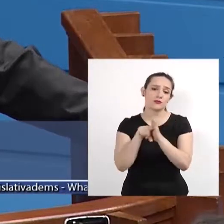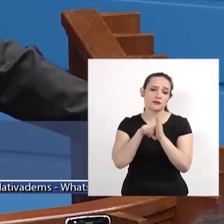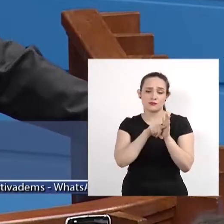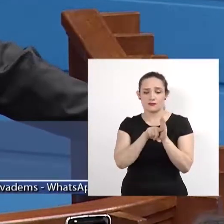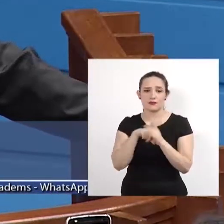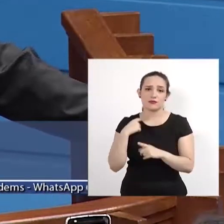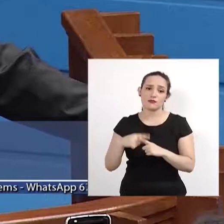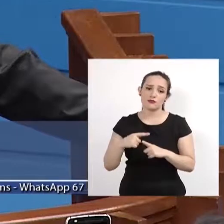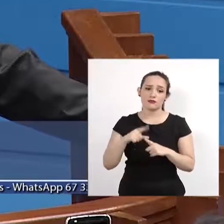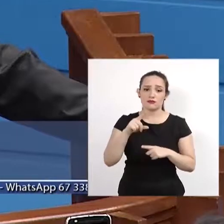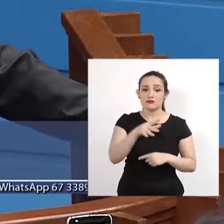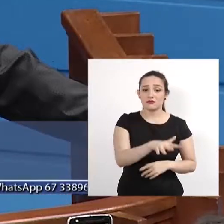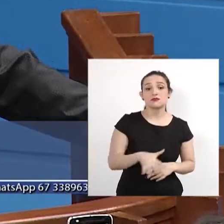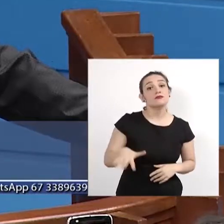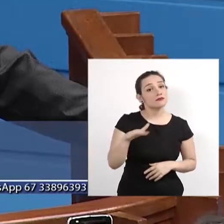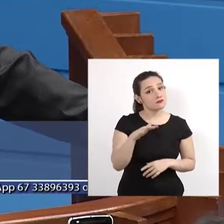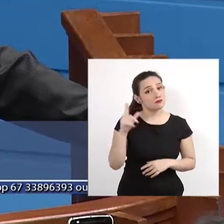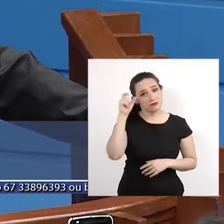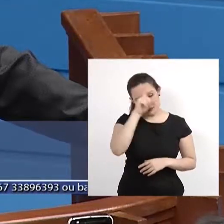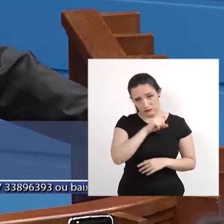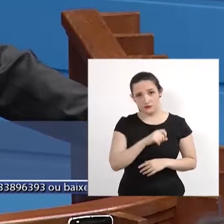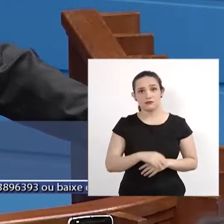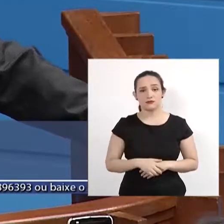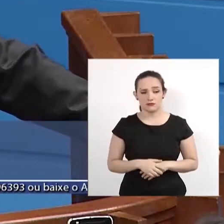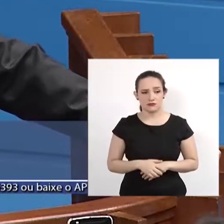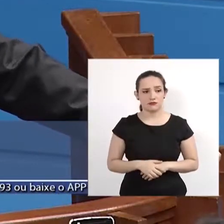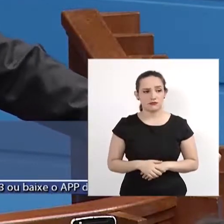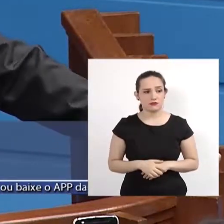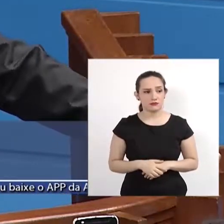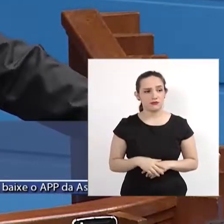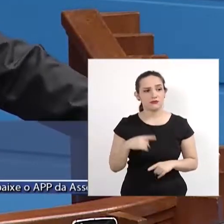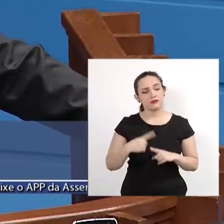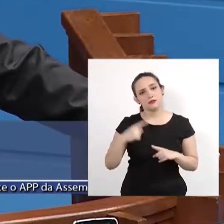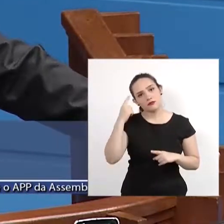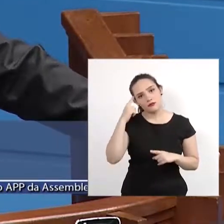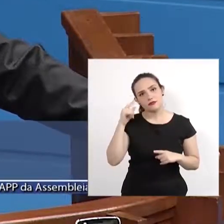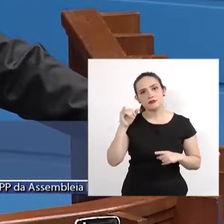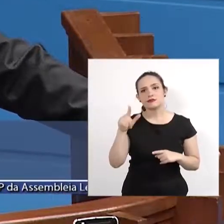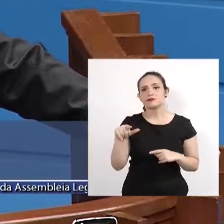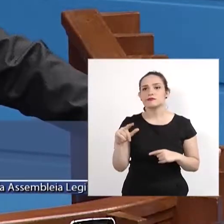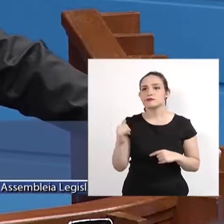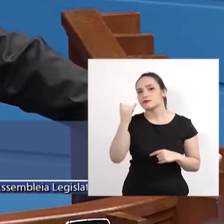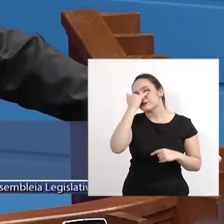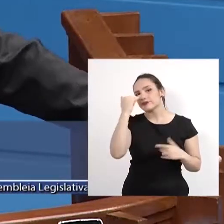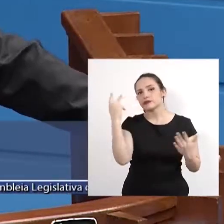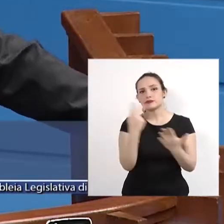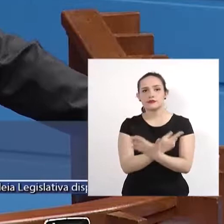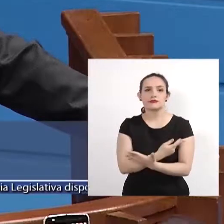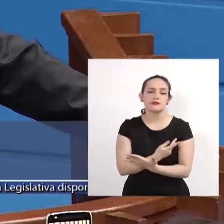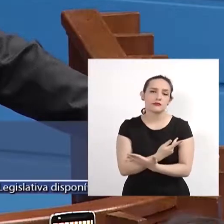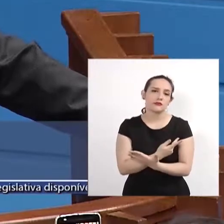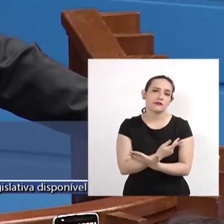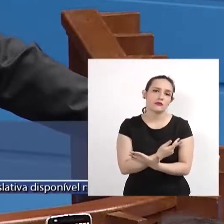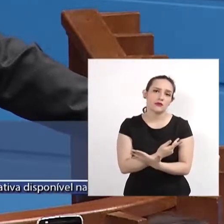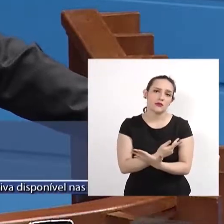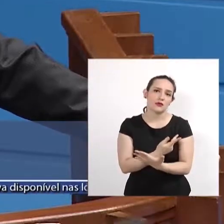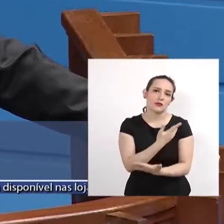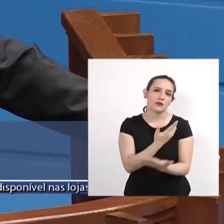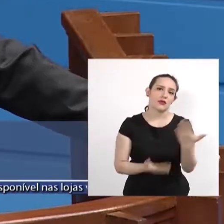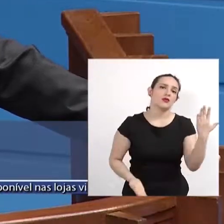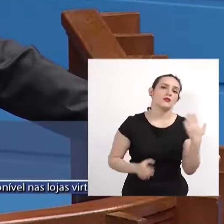muito perigosa, de que é a CPI terminar em pizza. Nós decepcionarmos as